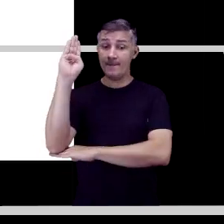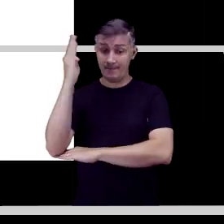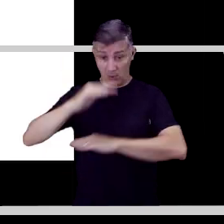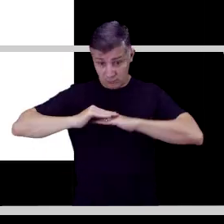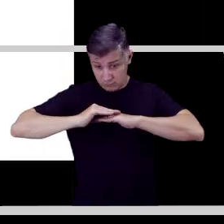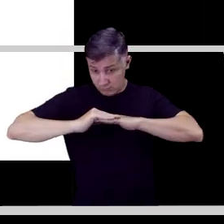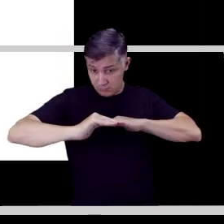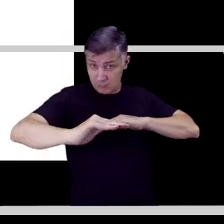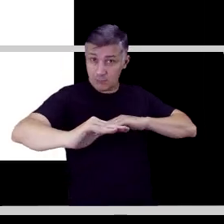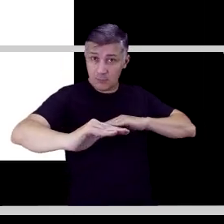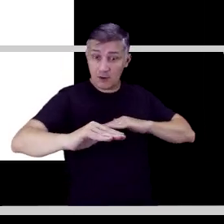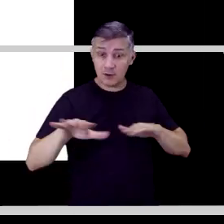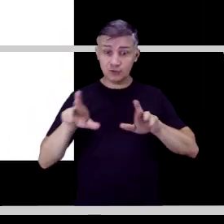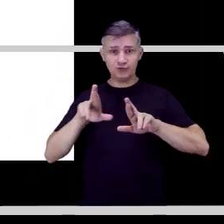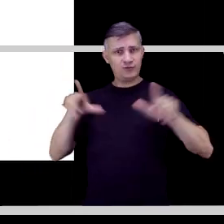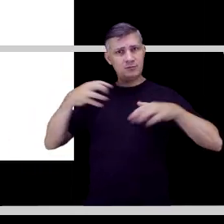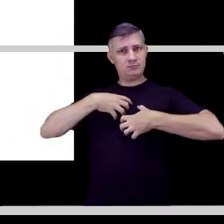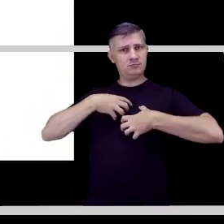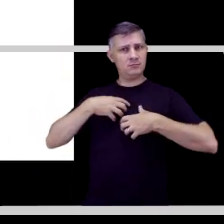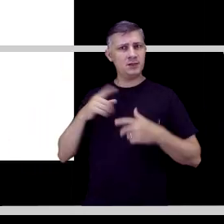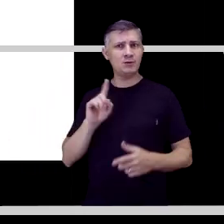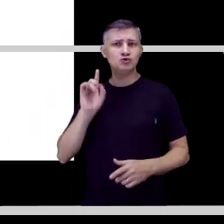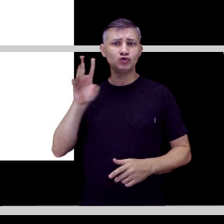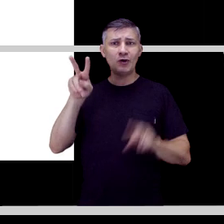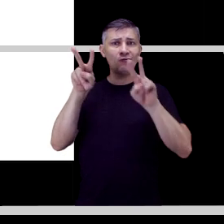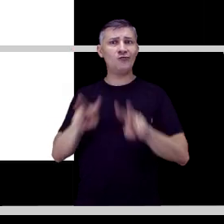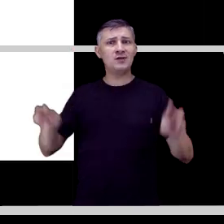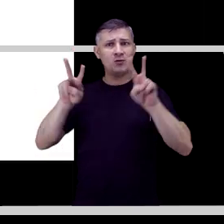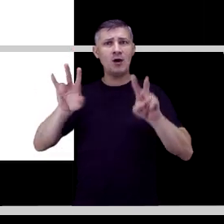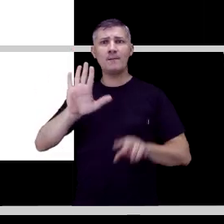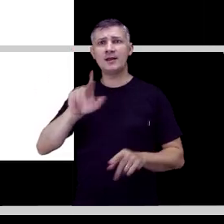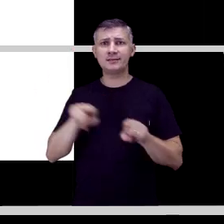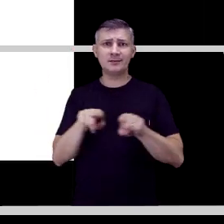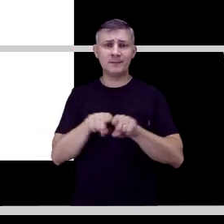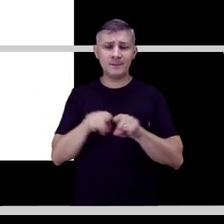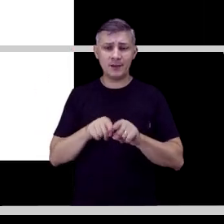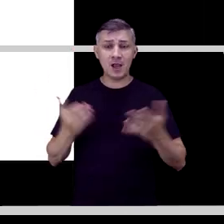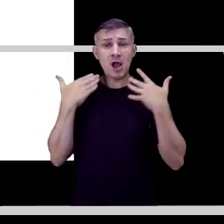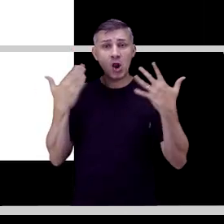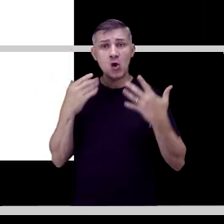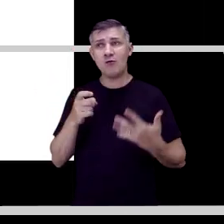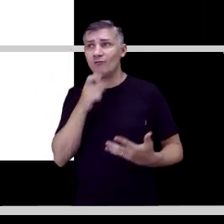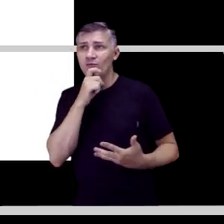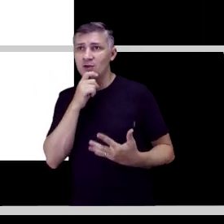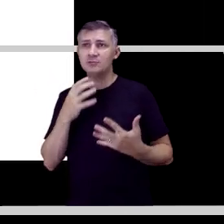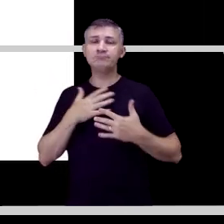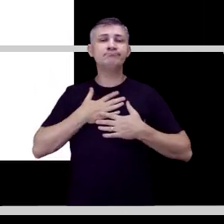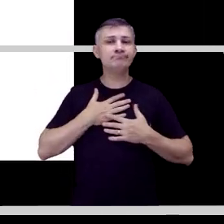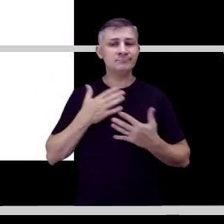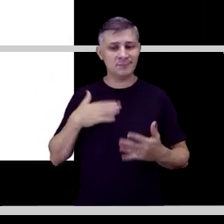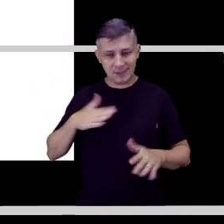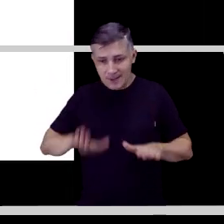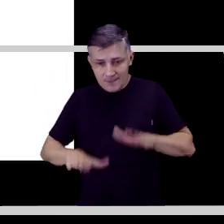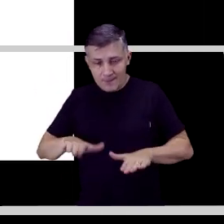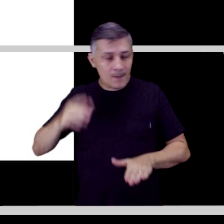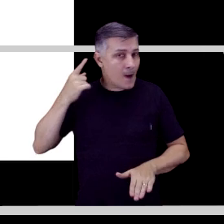que é uma foto da obra já mais avançada, a gente trouxe dois materiais que a gente não tinha trabalhado nas galerias, que é a madeira do piso, que traz uma ambiência muito